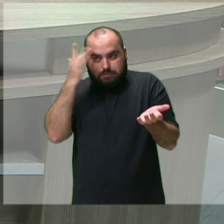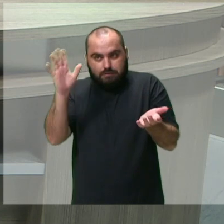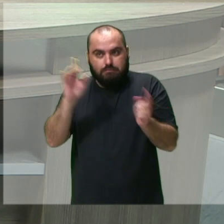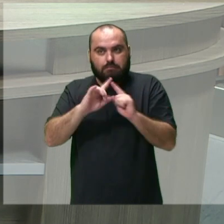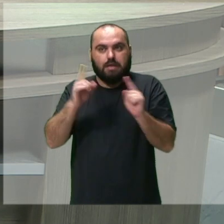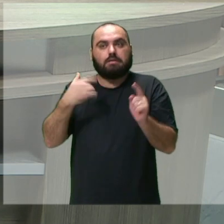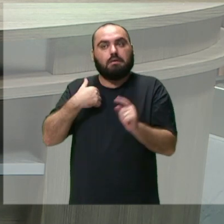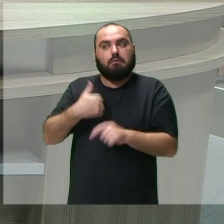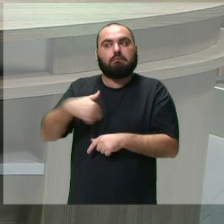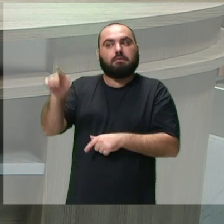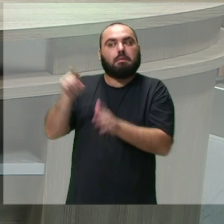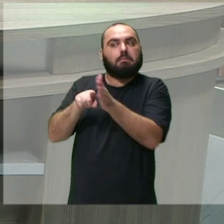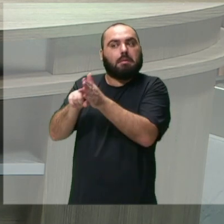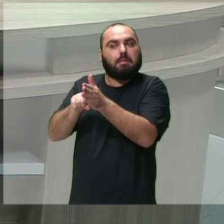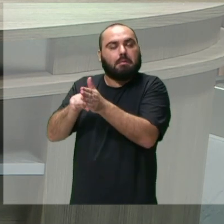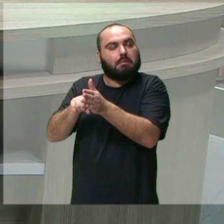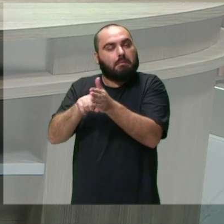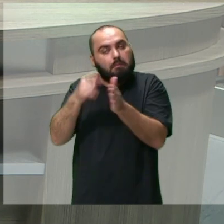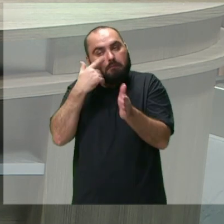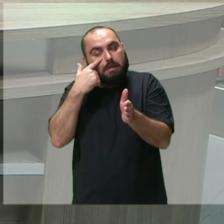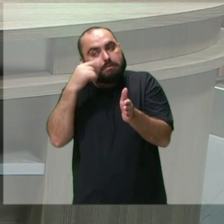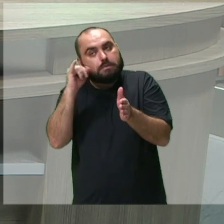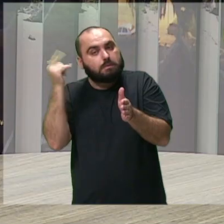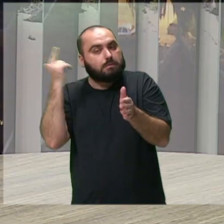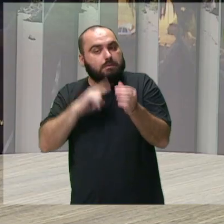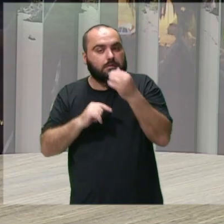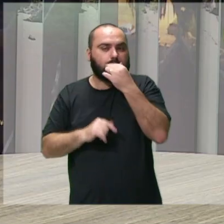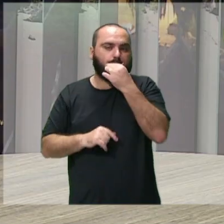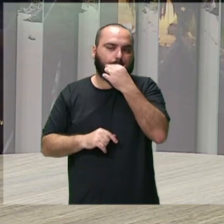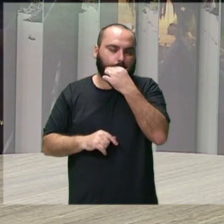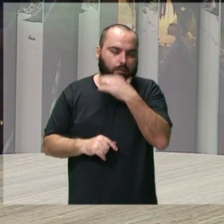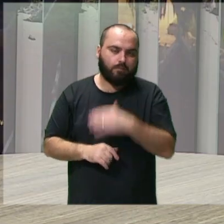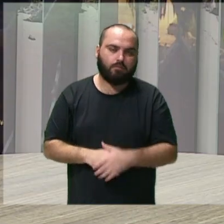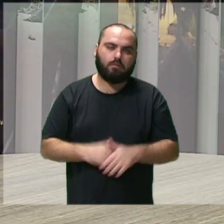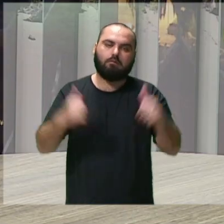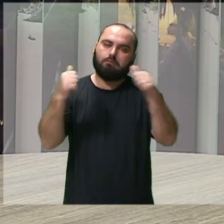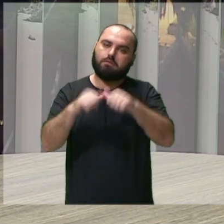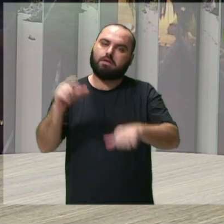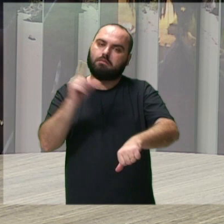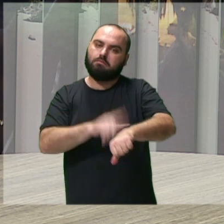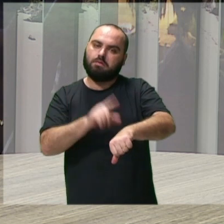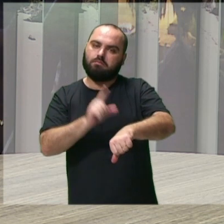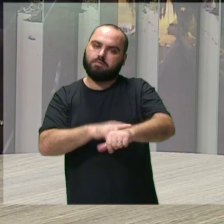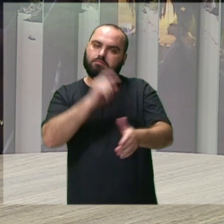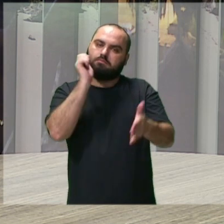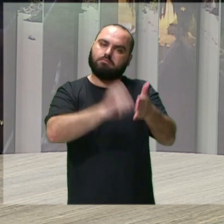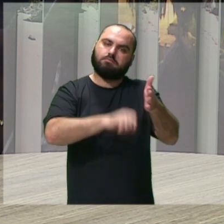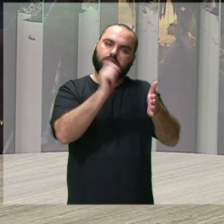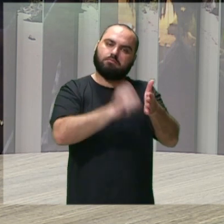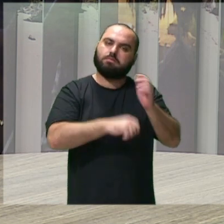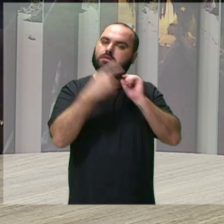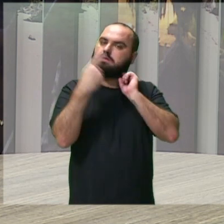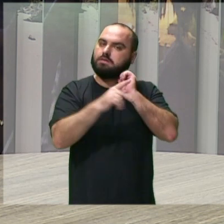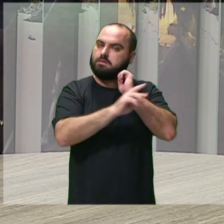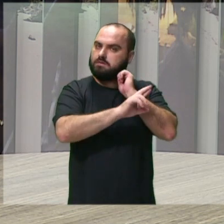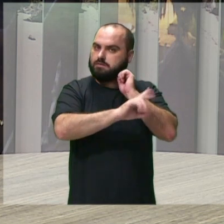que né? Então, eu digo, vamos assim mesmo. E aí fiquei um tempo assinando nesse